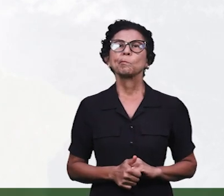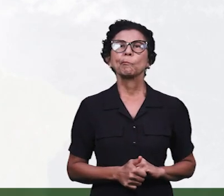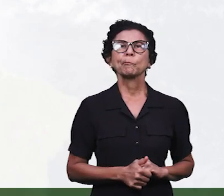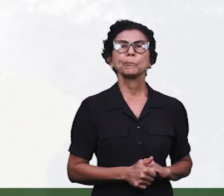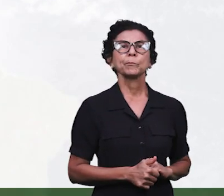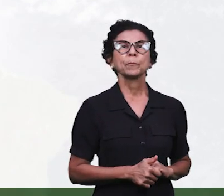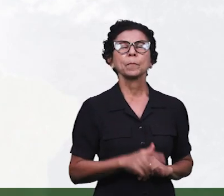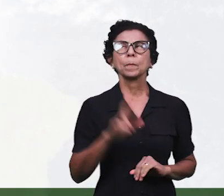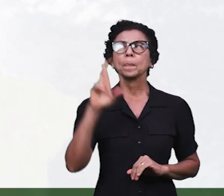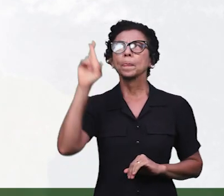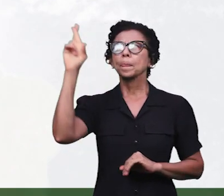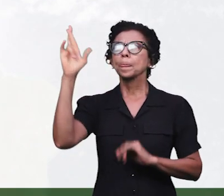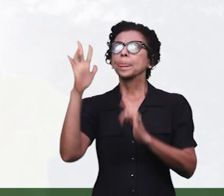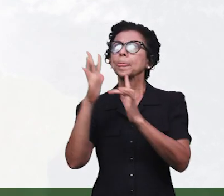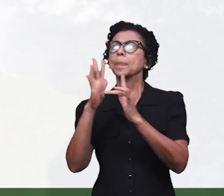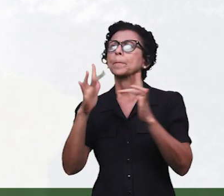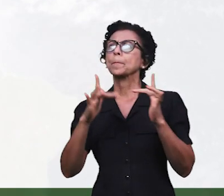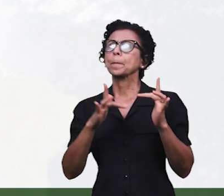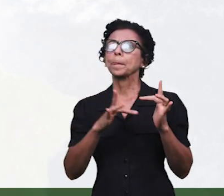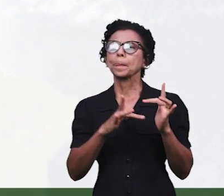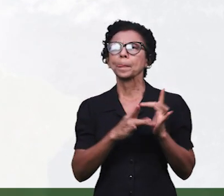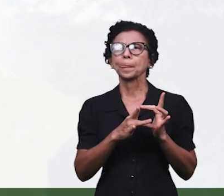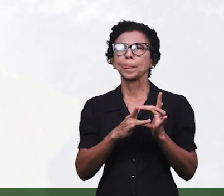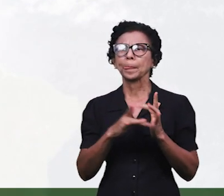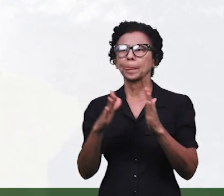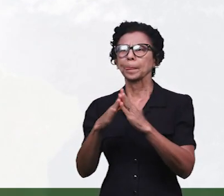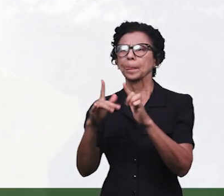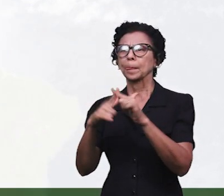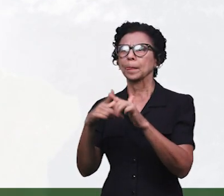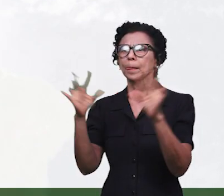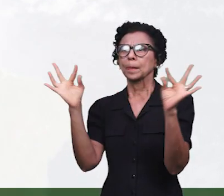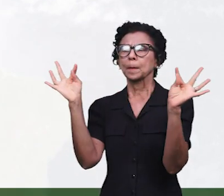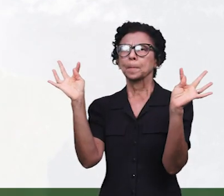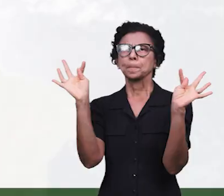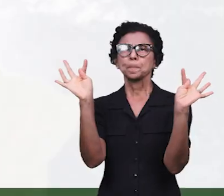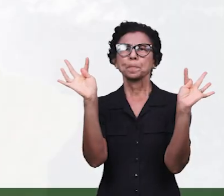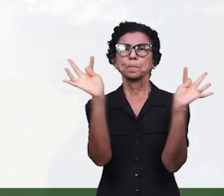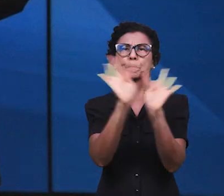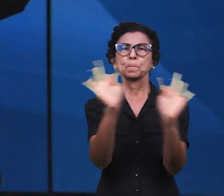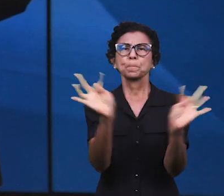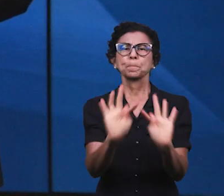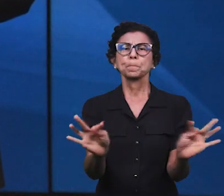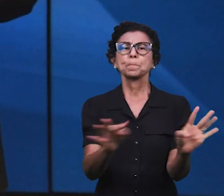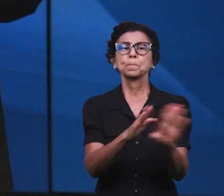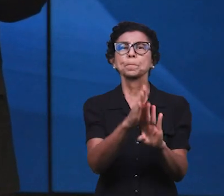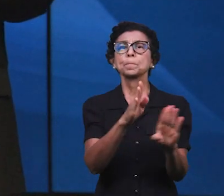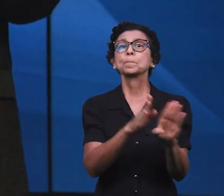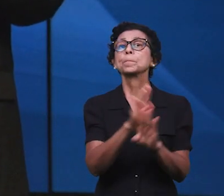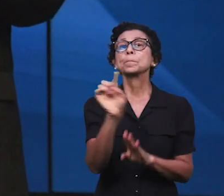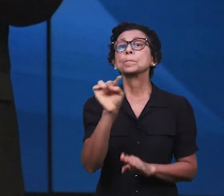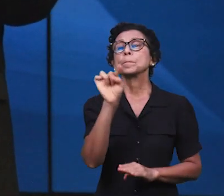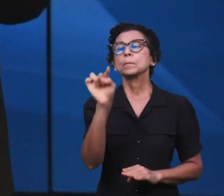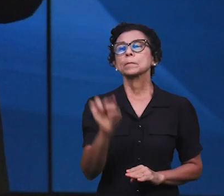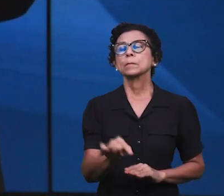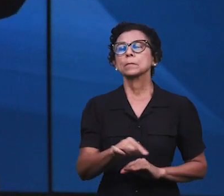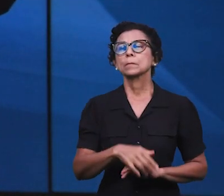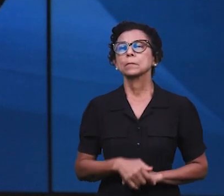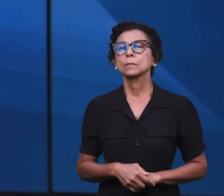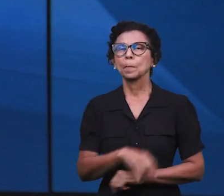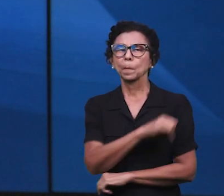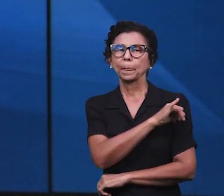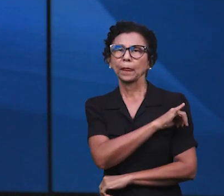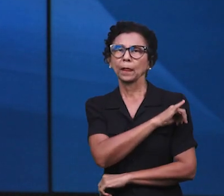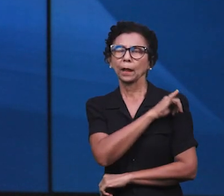pelo Senhor Jesus à igreja de Tiatira? Quem vai nos falar sobre esse conselho vai ser lá do Rio de Janeiro e vamos